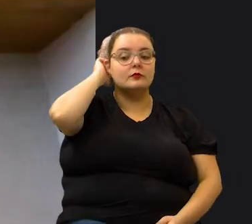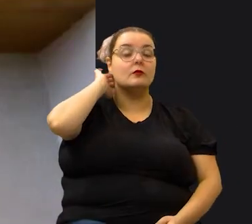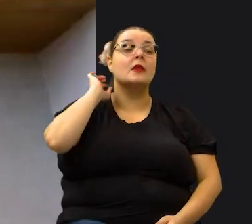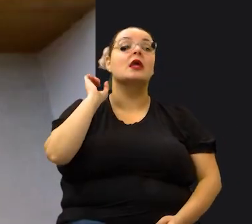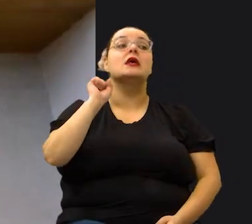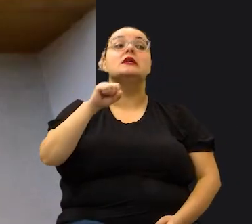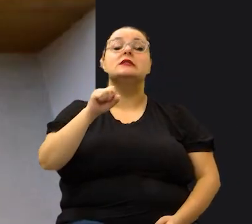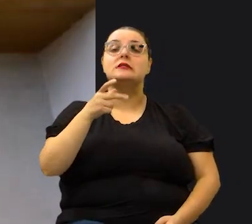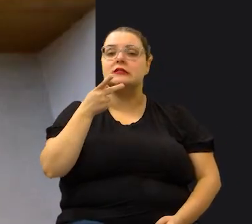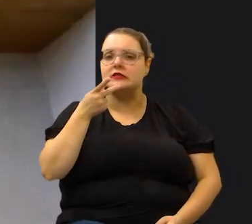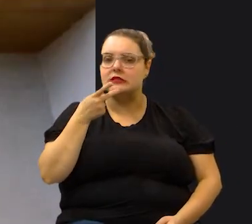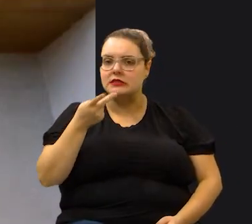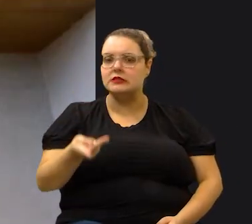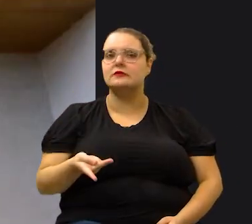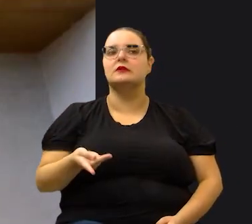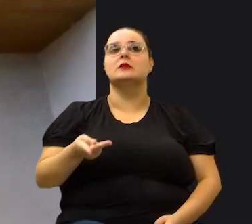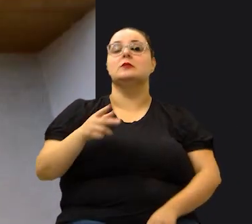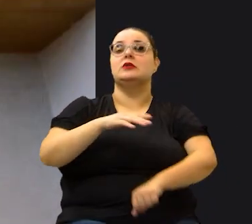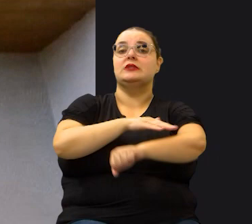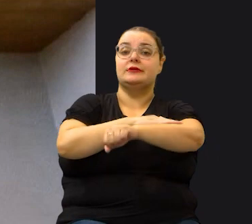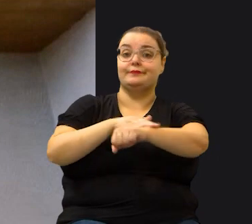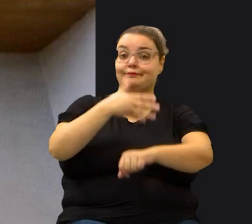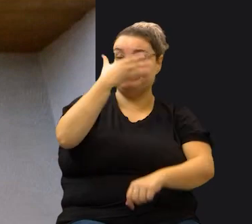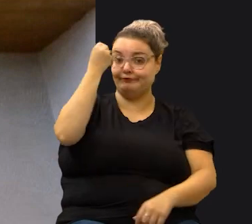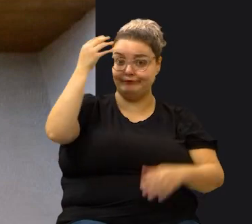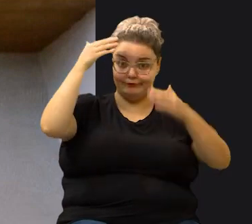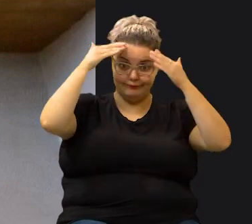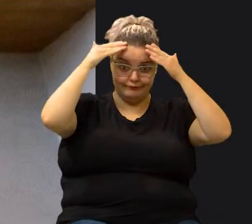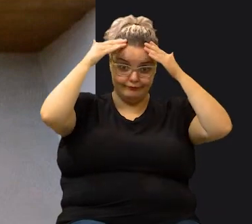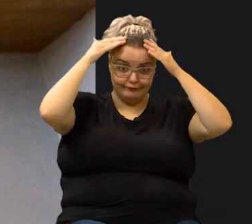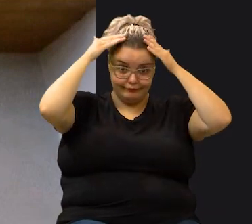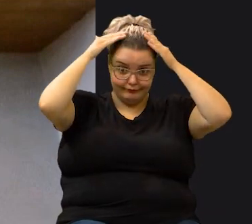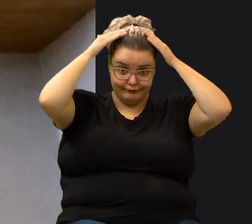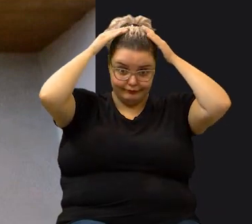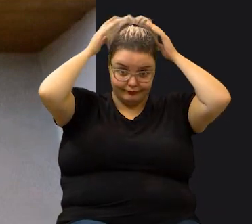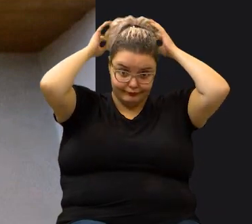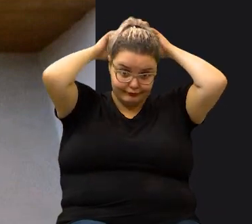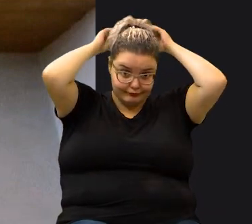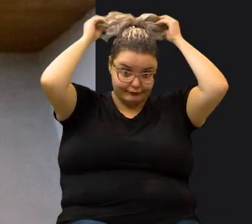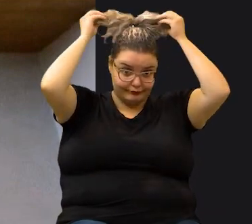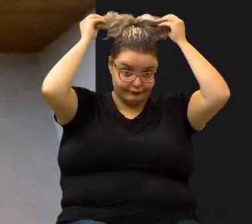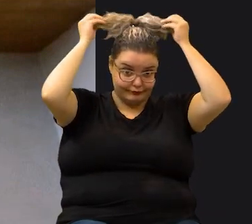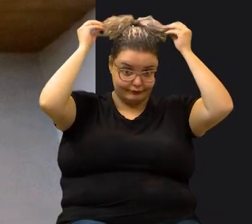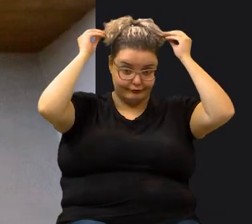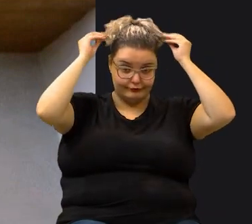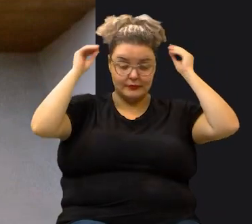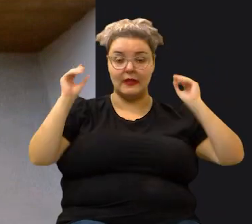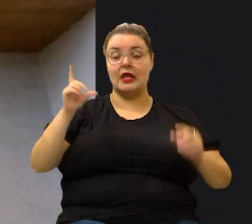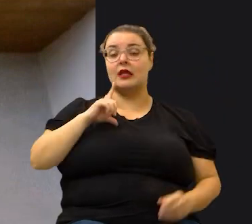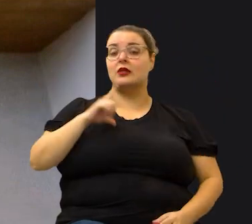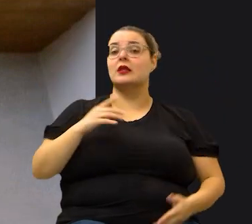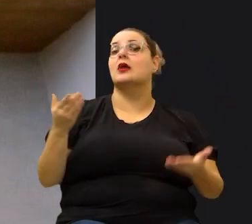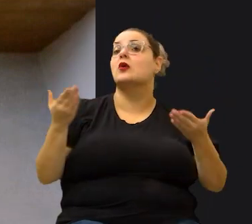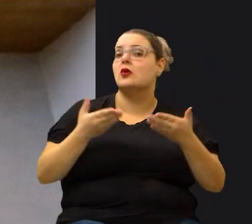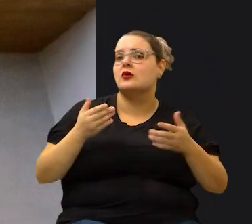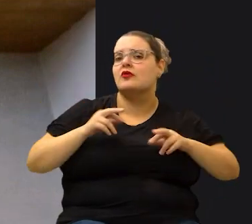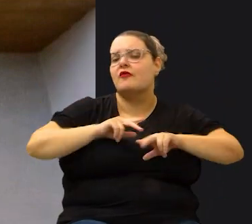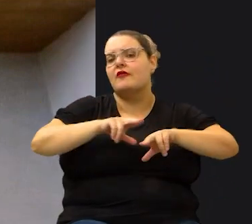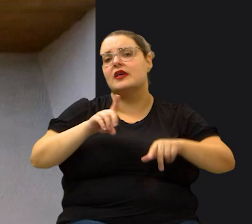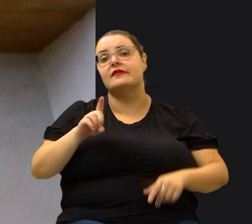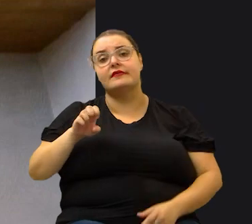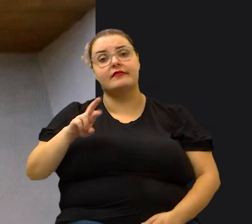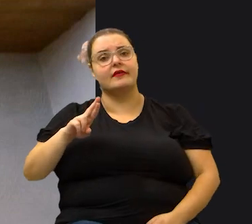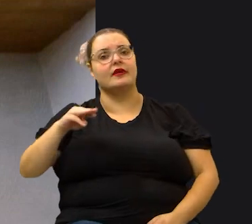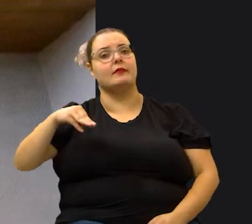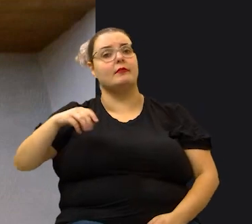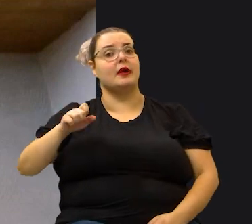Sim, é verdade. A gente fala muito da pele, mas a gente acaba esquecendo um pouquinho de falar os cuidados necessários para o cabelo. Então, a gente tem hoje muitas dermatites